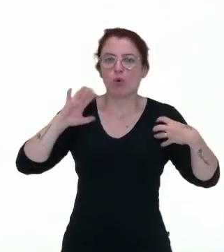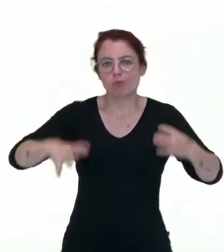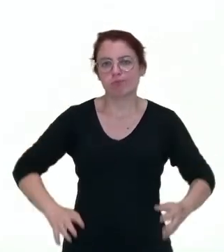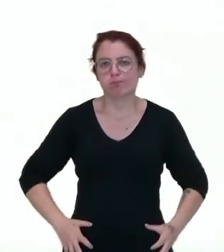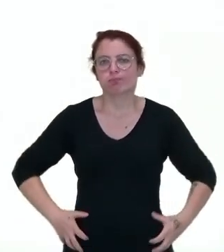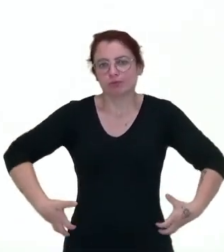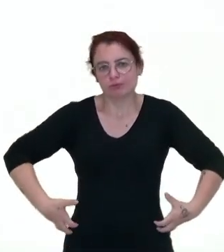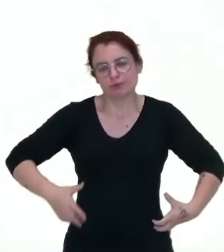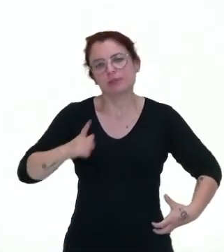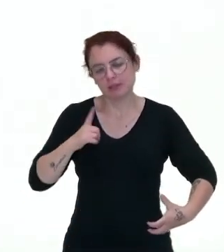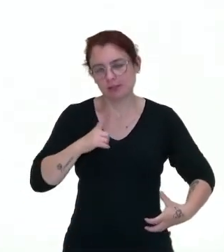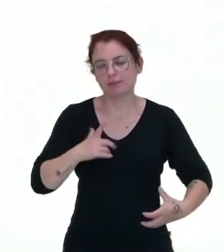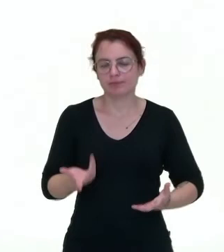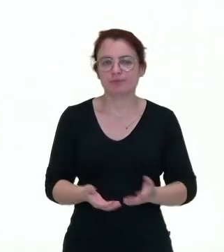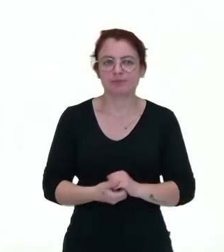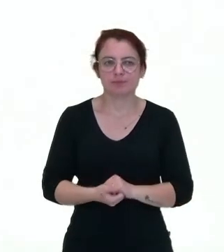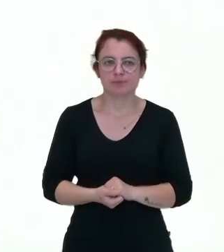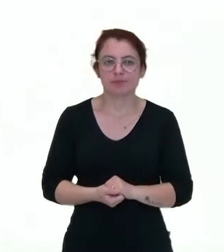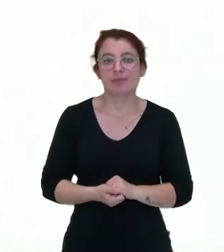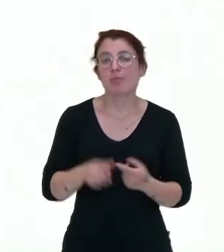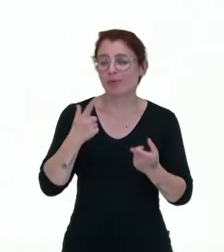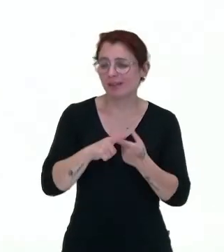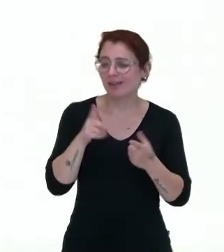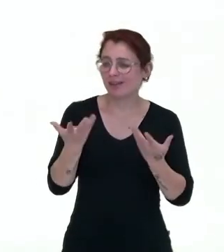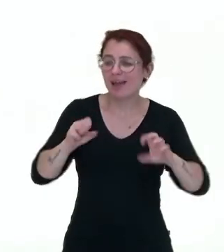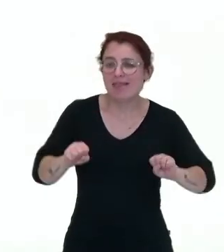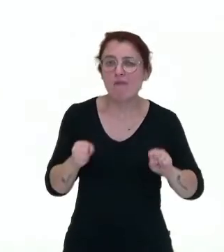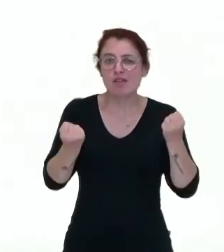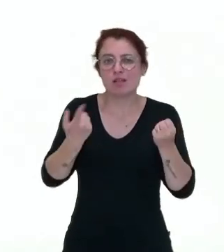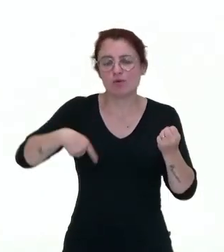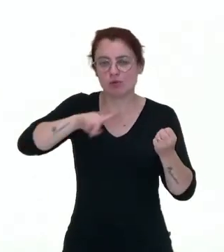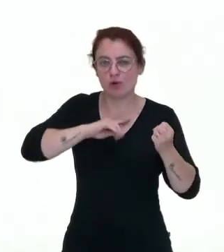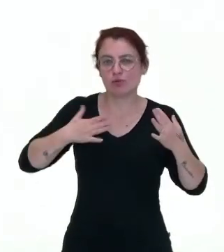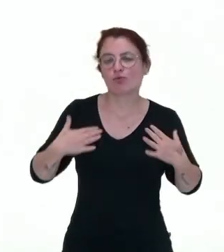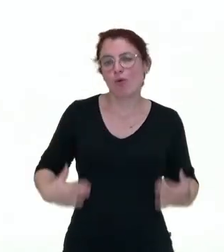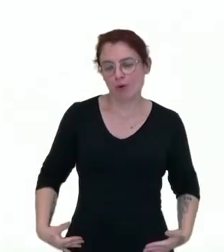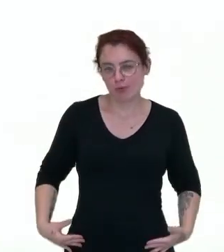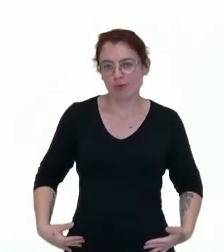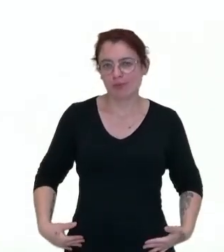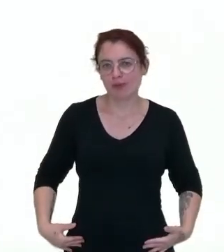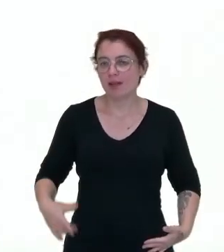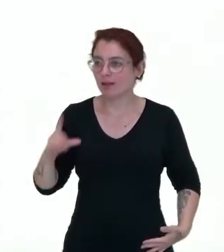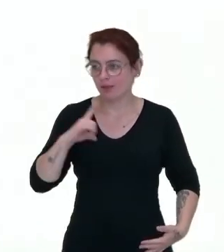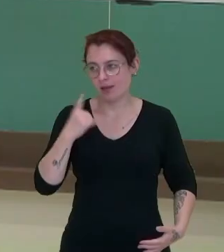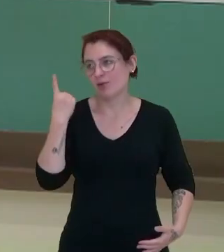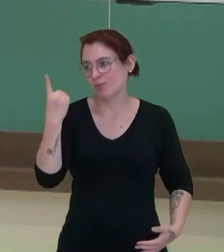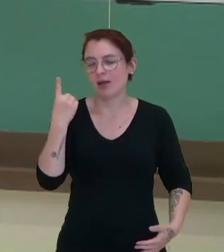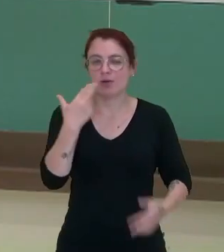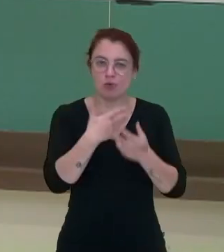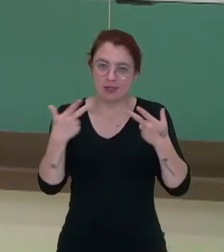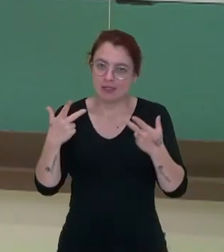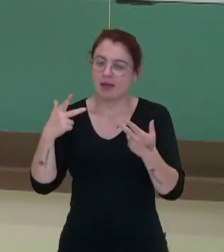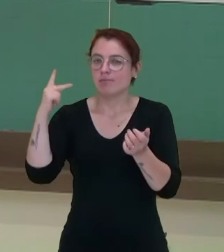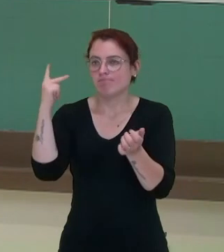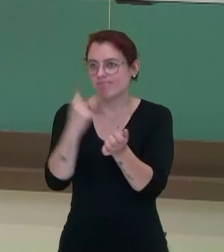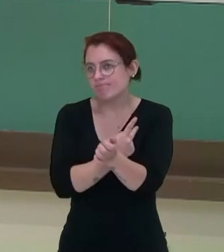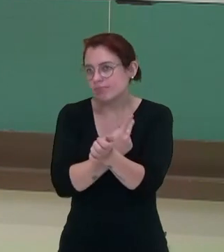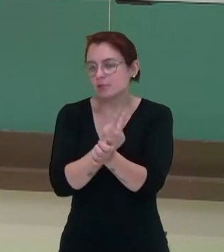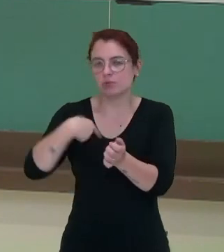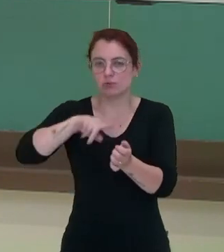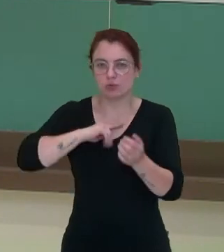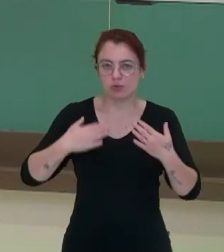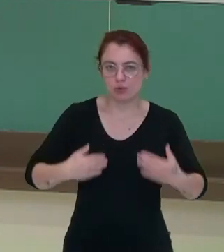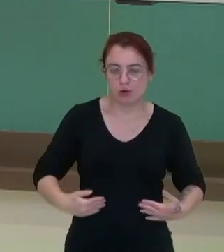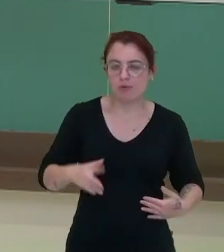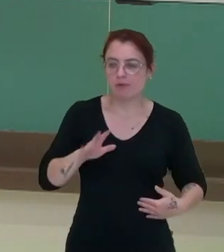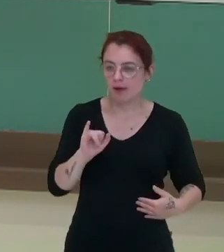ali, prontos para nos defender. Algum agente estranho no nosso corpo adentrou, ocorre então uma